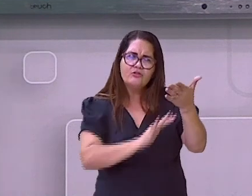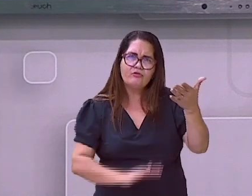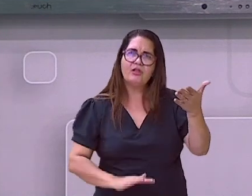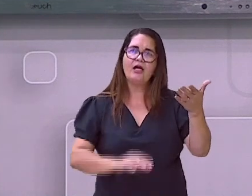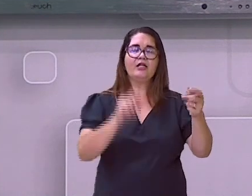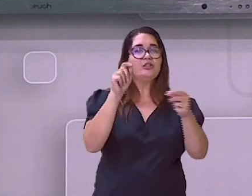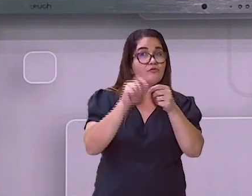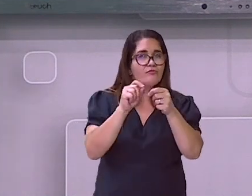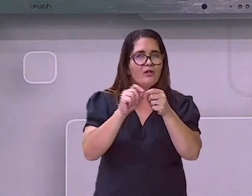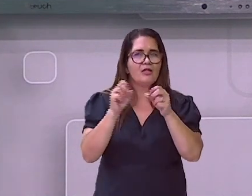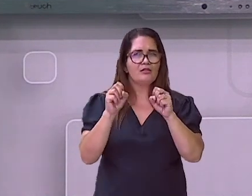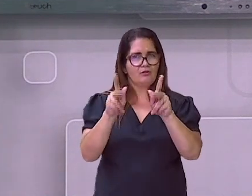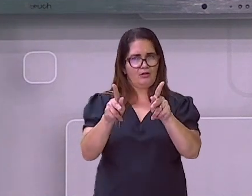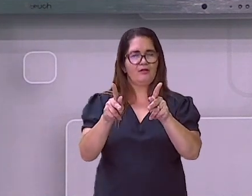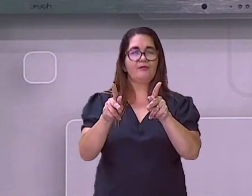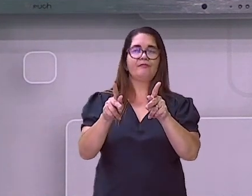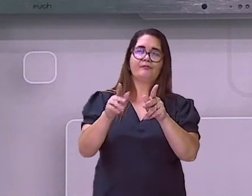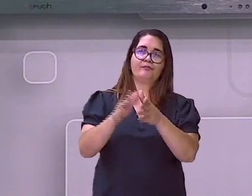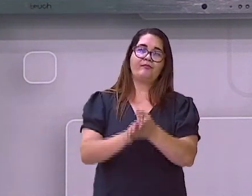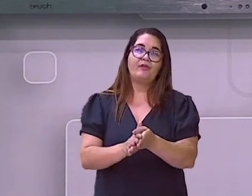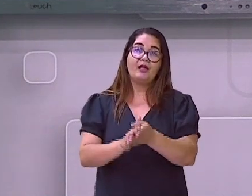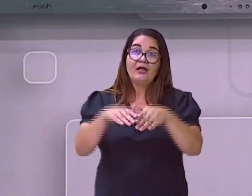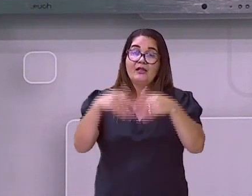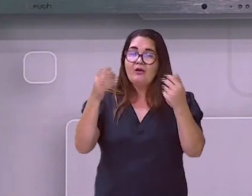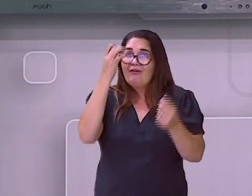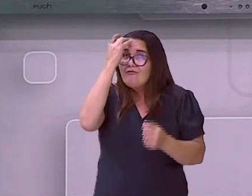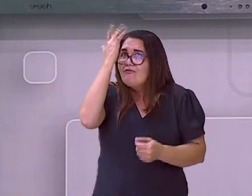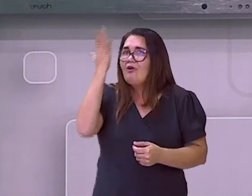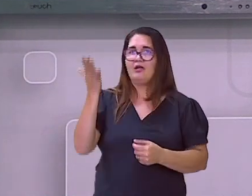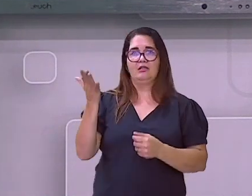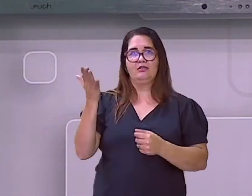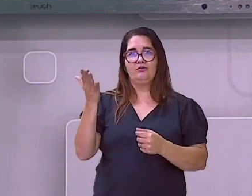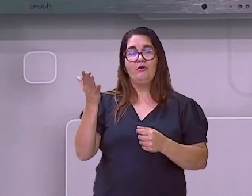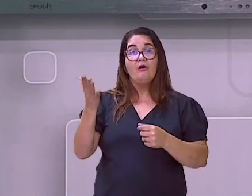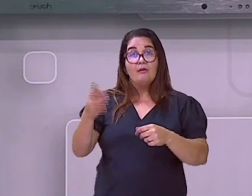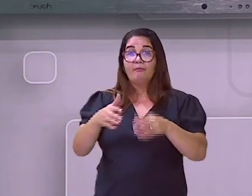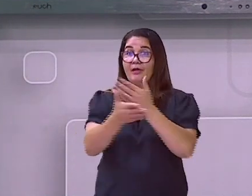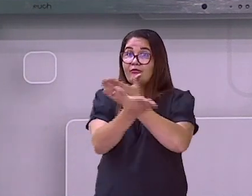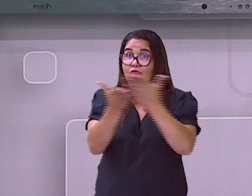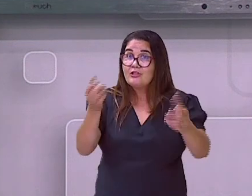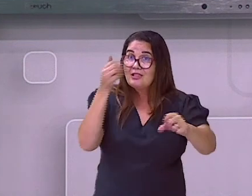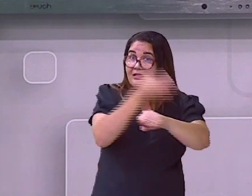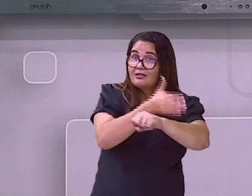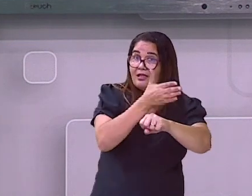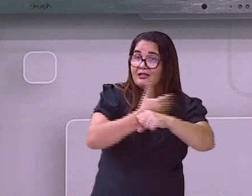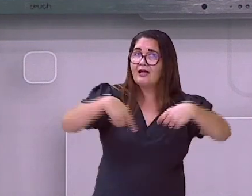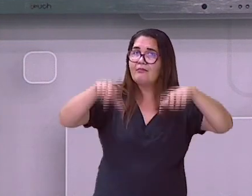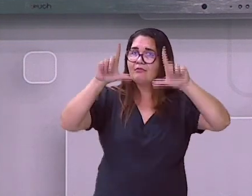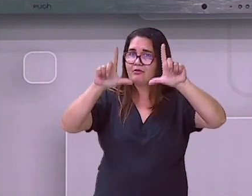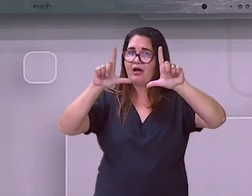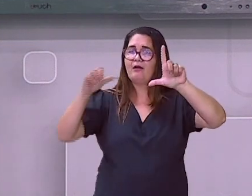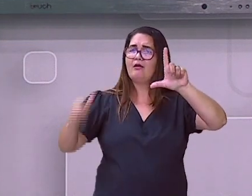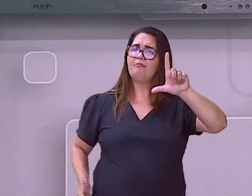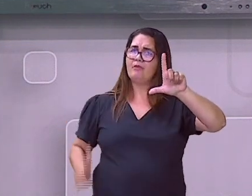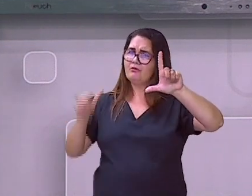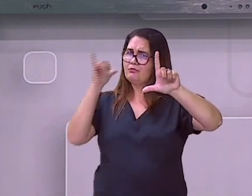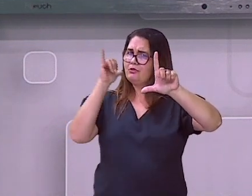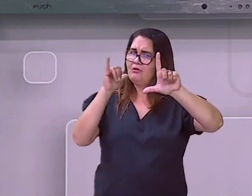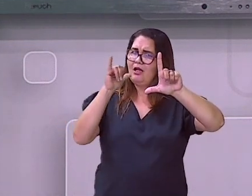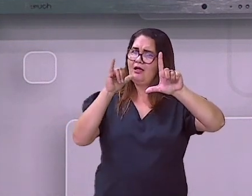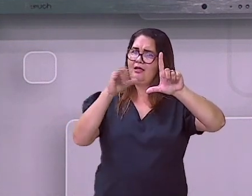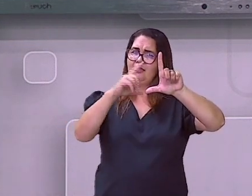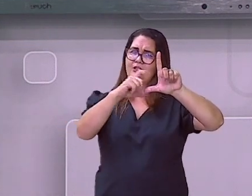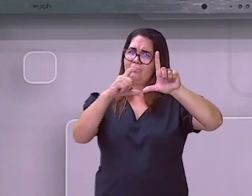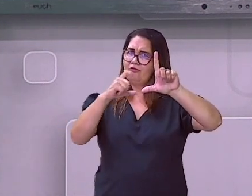avaliado pelo seu professor. Muito fácil. Aponte a câmera do seu celular na imagem que aparece no canto